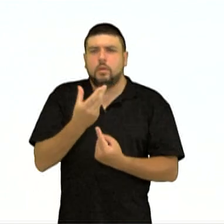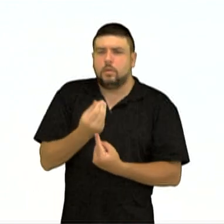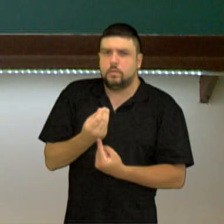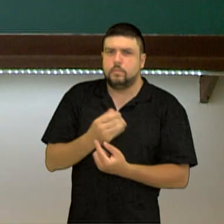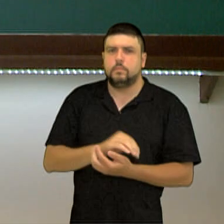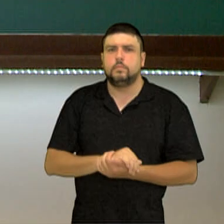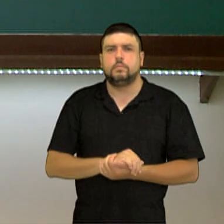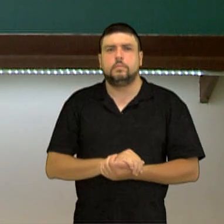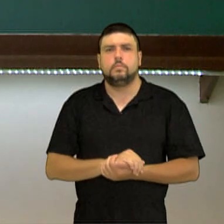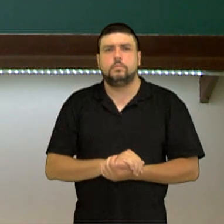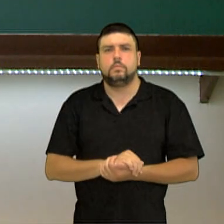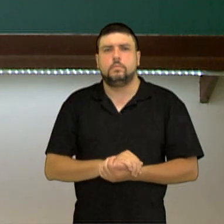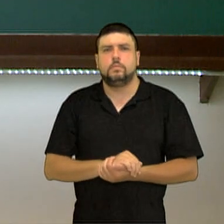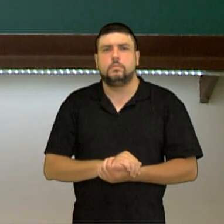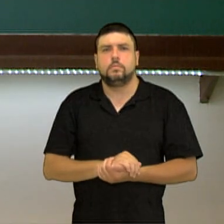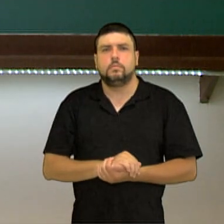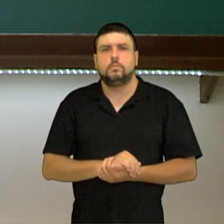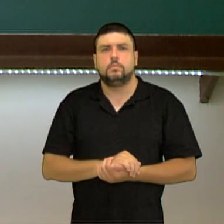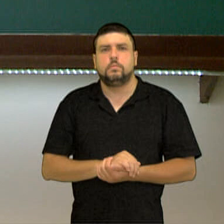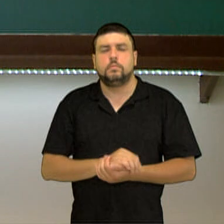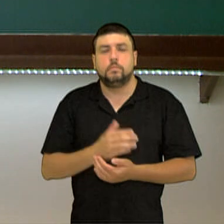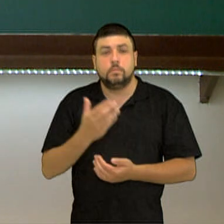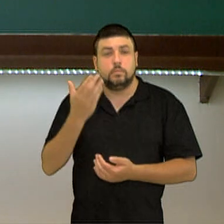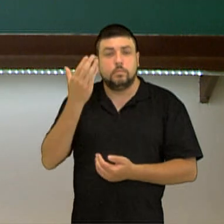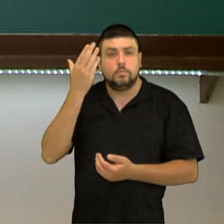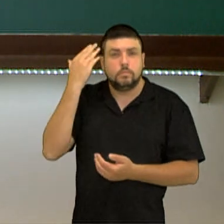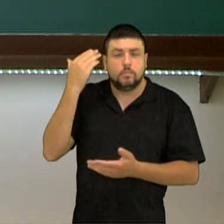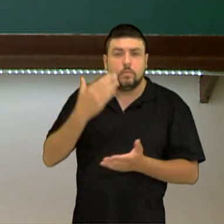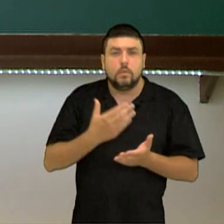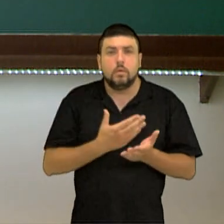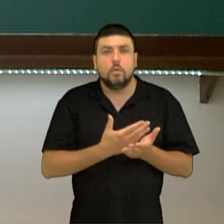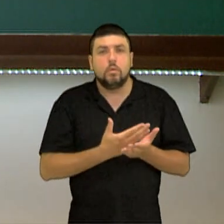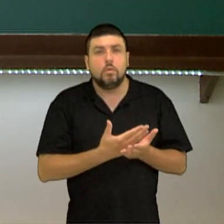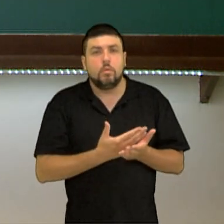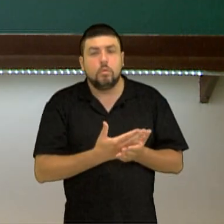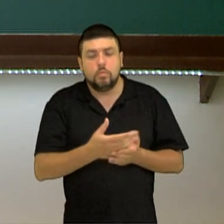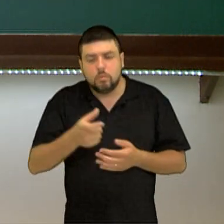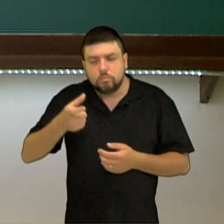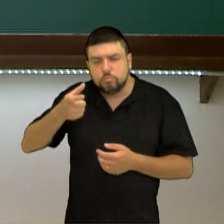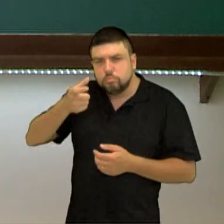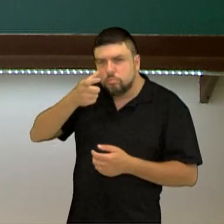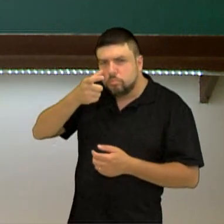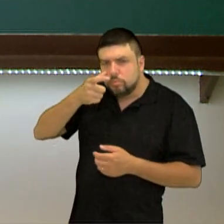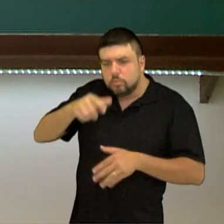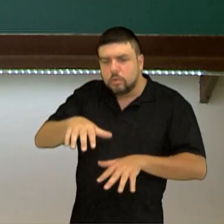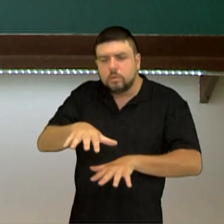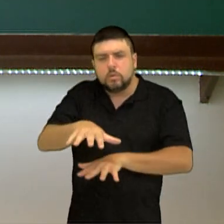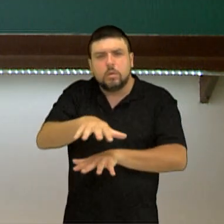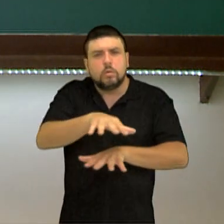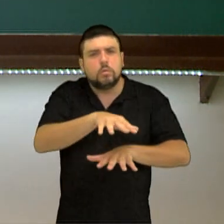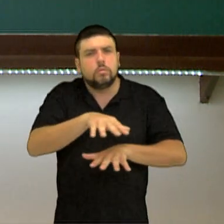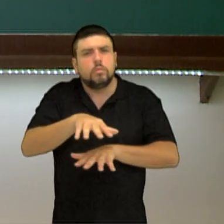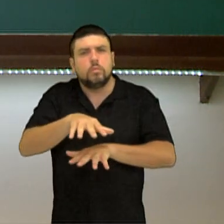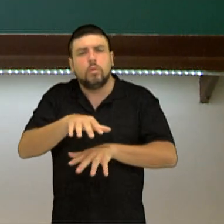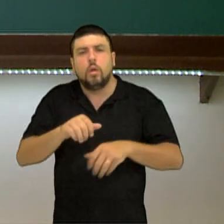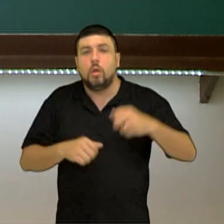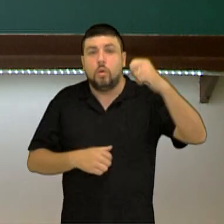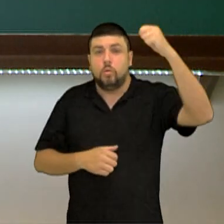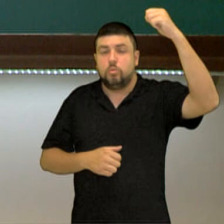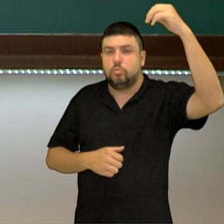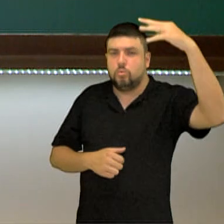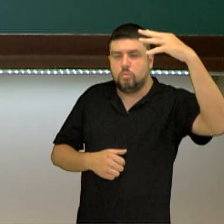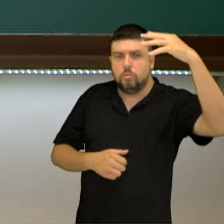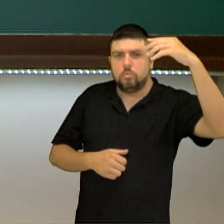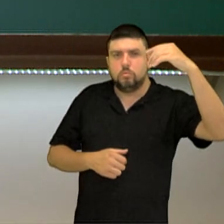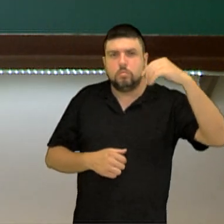Quando o homem começou a observar a sombra, a luz, ele começa a mudar a sua forma de ver o